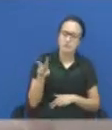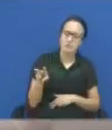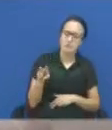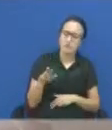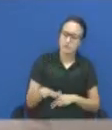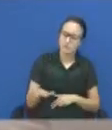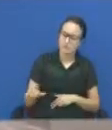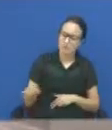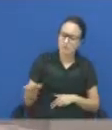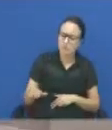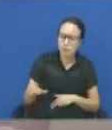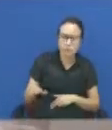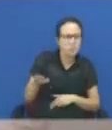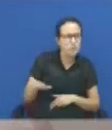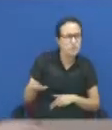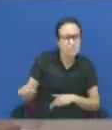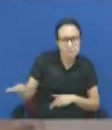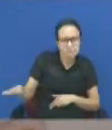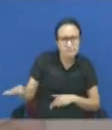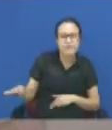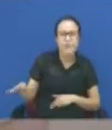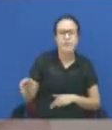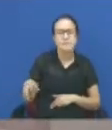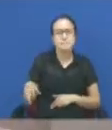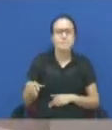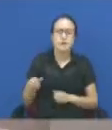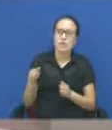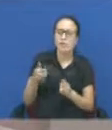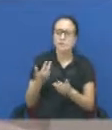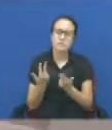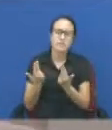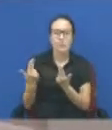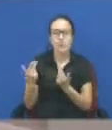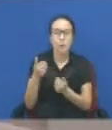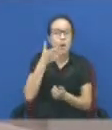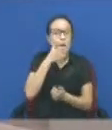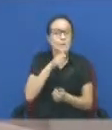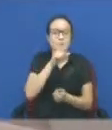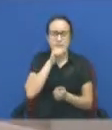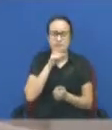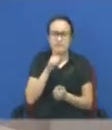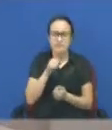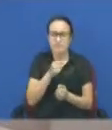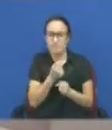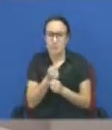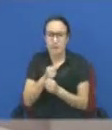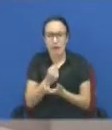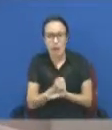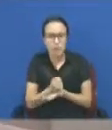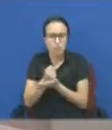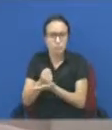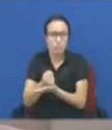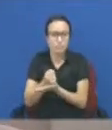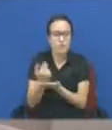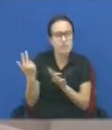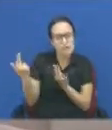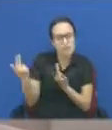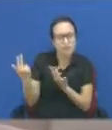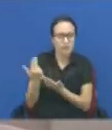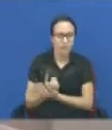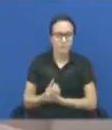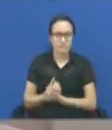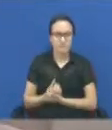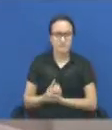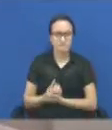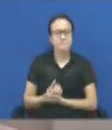é para ajudar a mãe e para imitar a mãe, fazendo o elo. Então, gente, é um